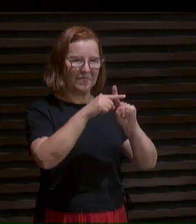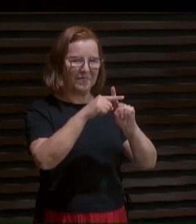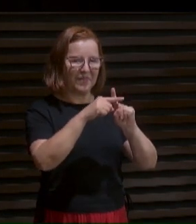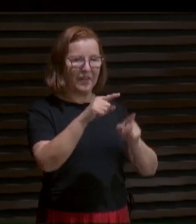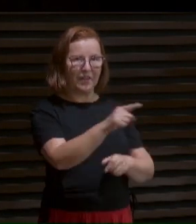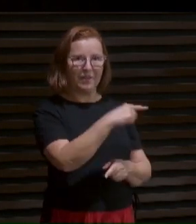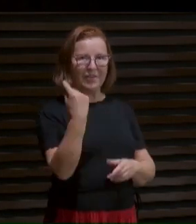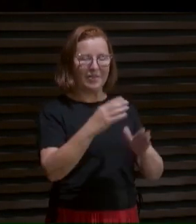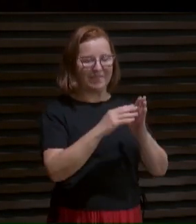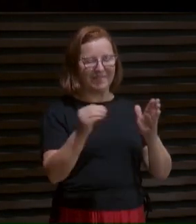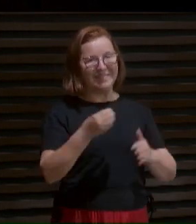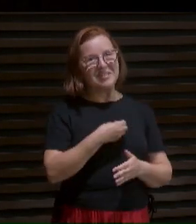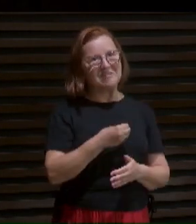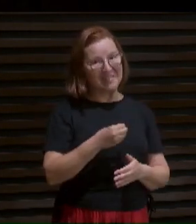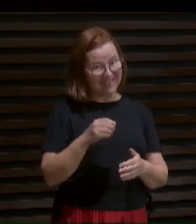de vida?